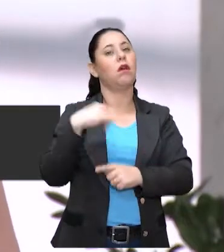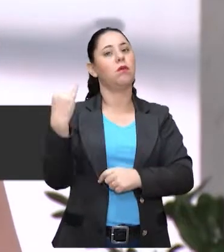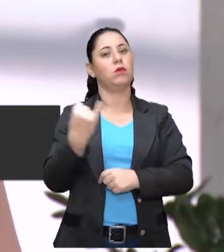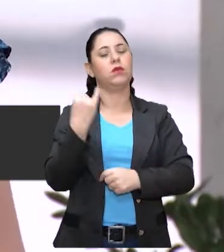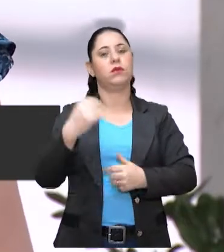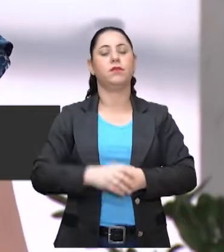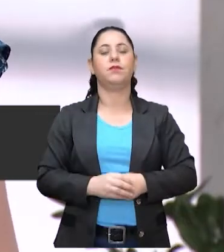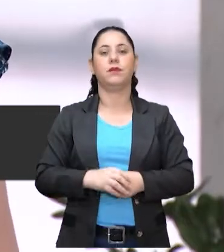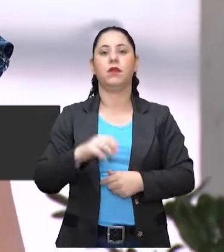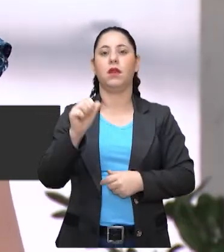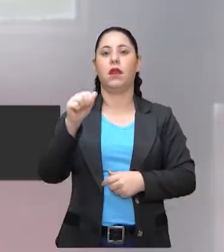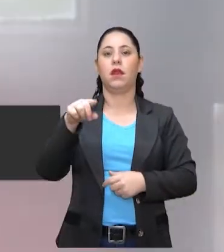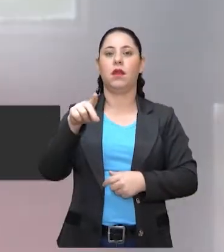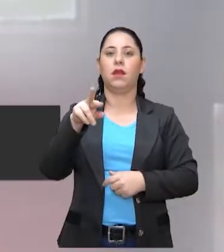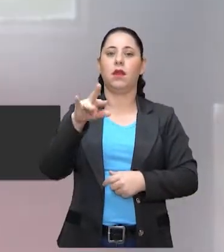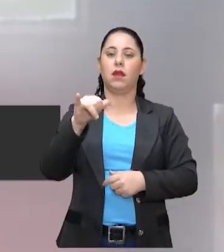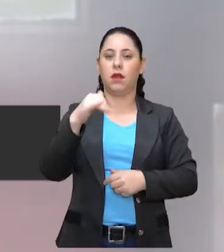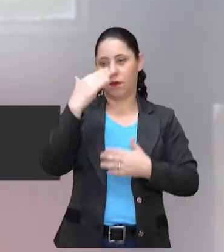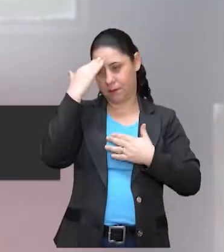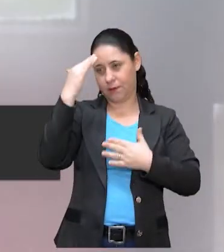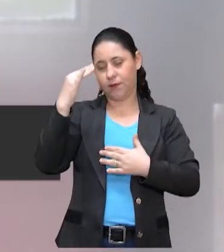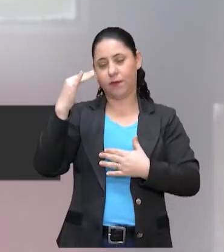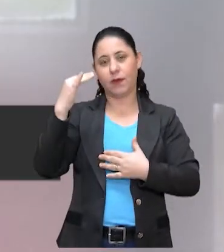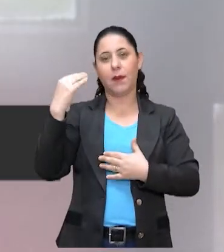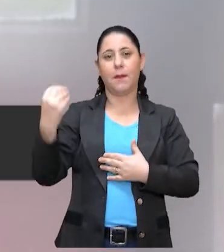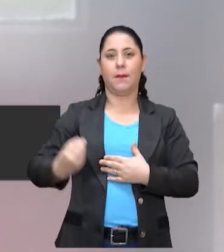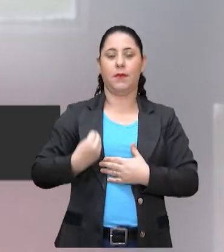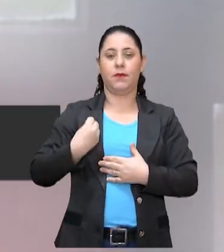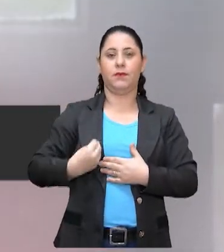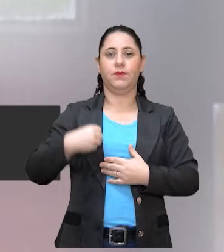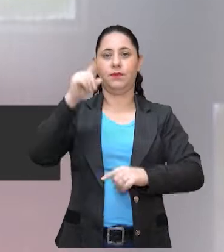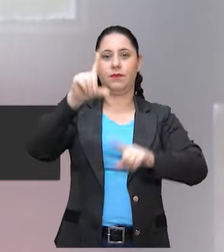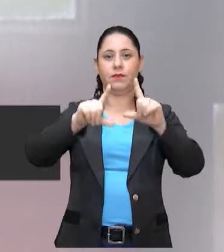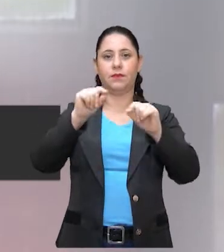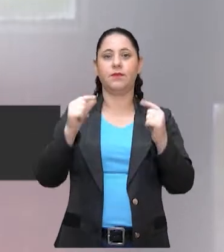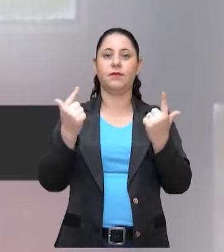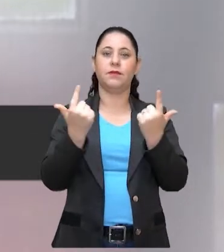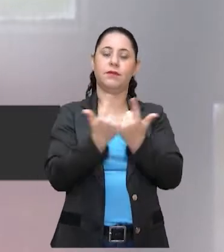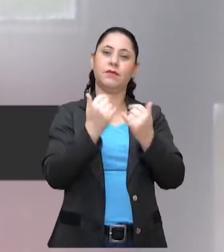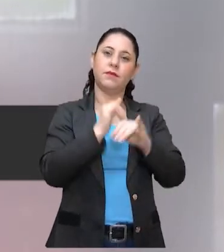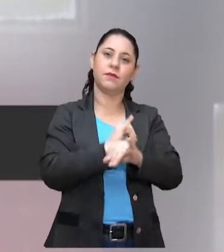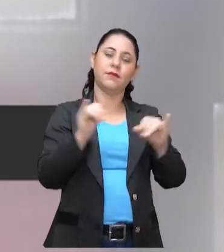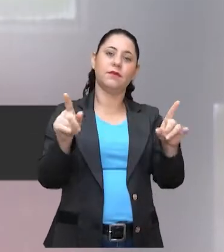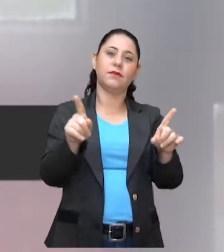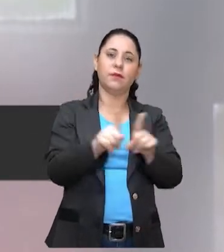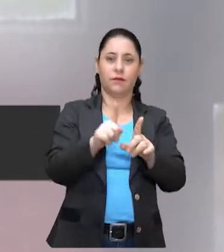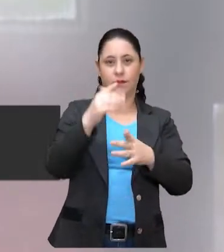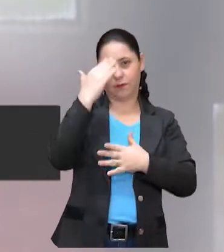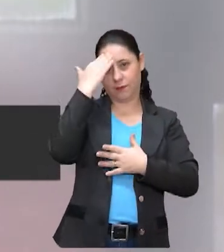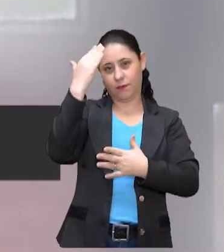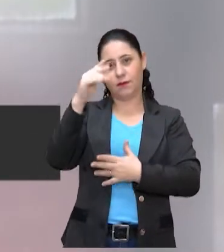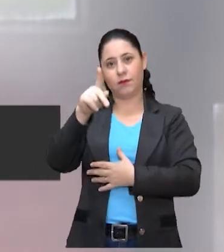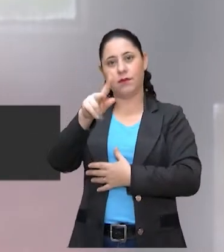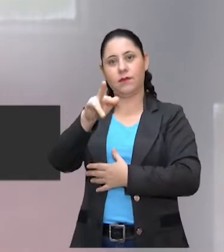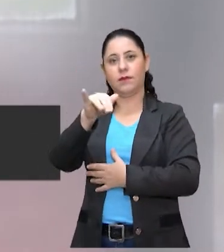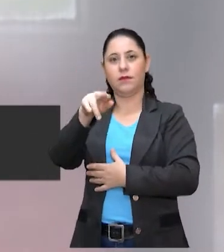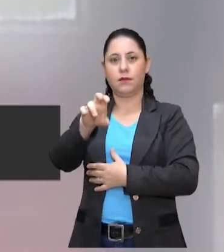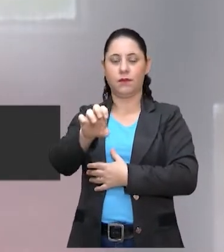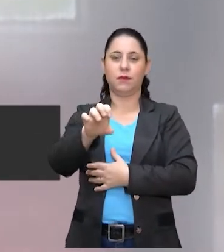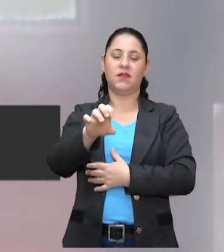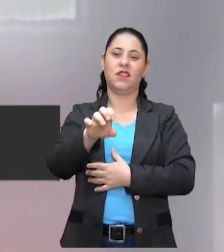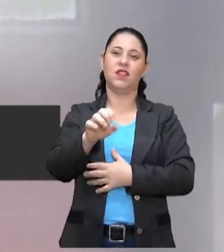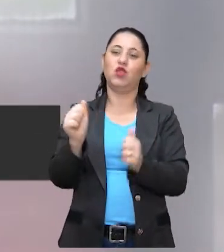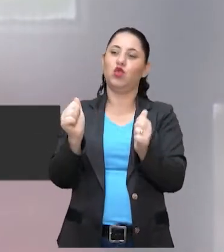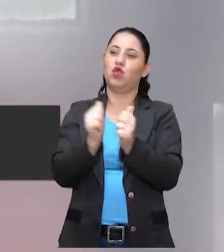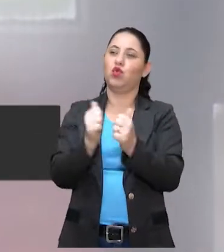uma ocupação, é importante. Andréia, obrigada pela participação aqui na nossa programação da TV Alemes. Também agradeço